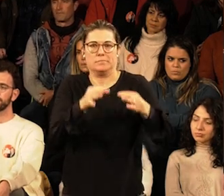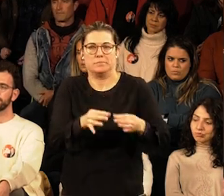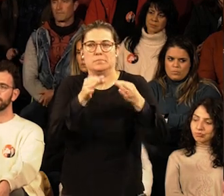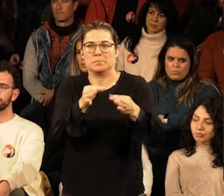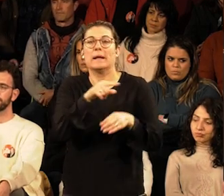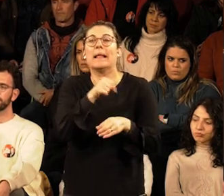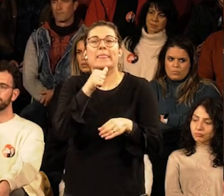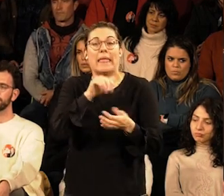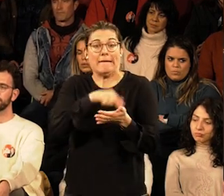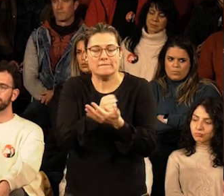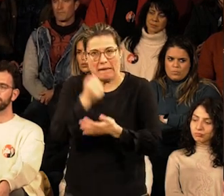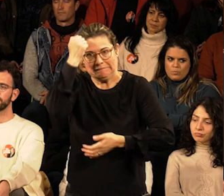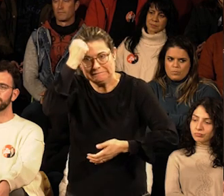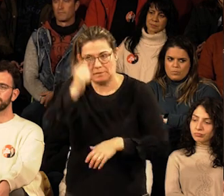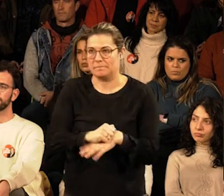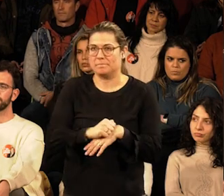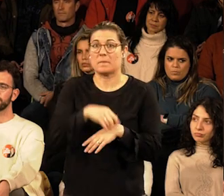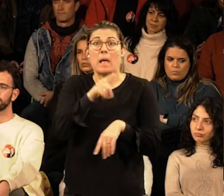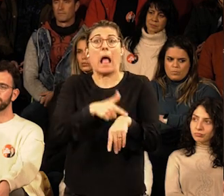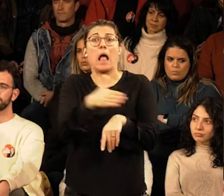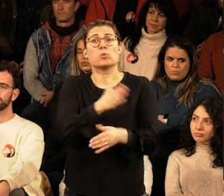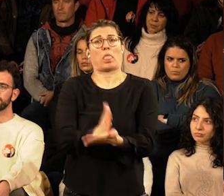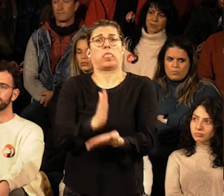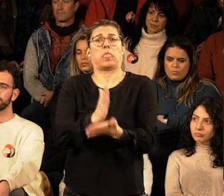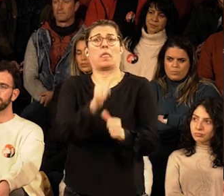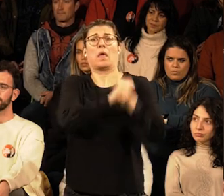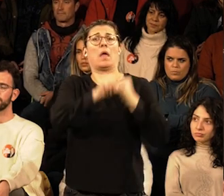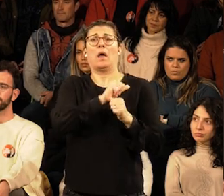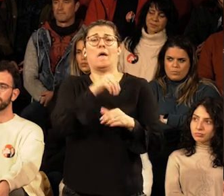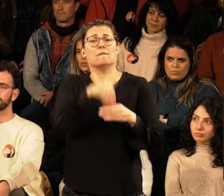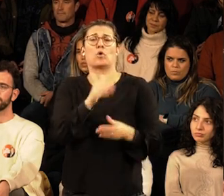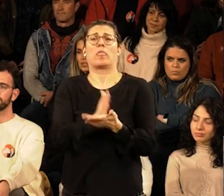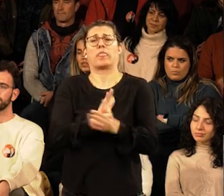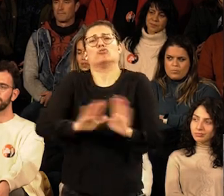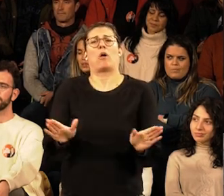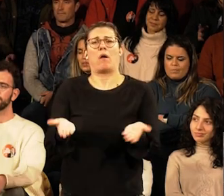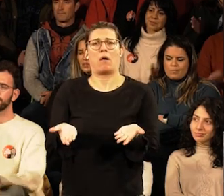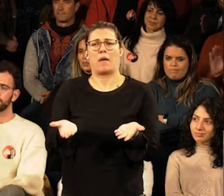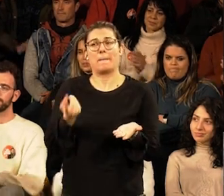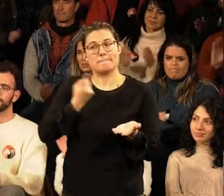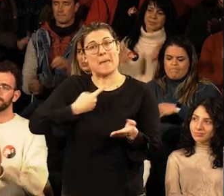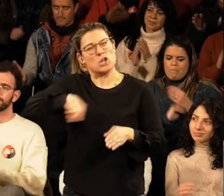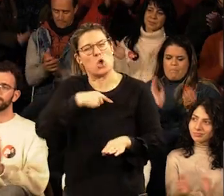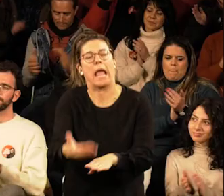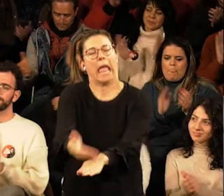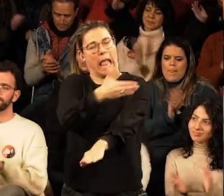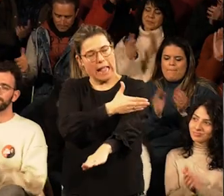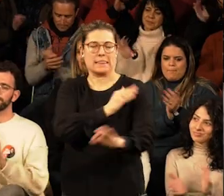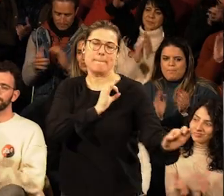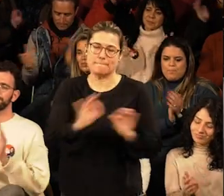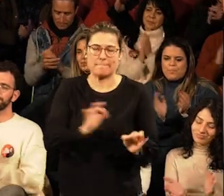acaba sempre no arrependimento mas nessa altura já é tarde porque já se votou temos que nos